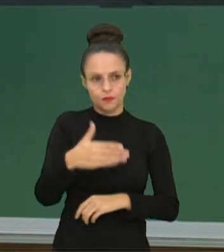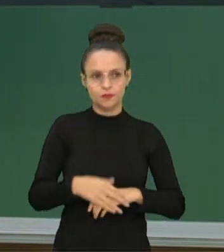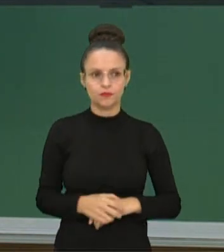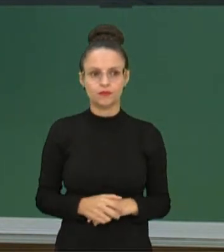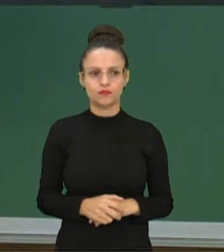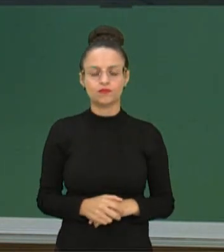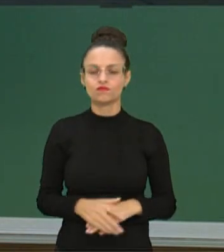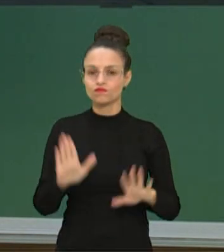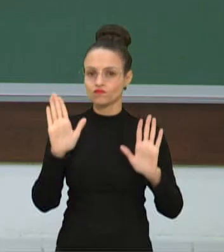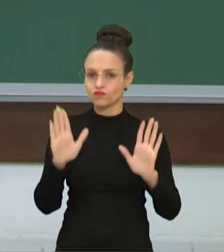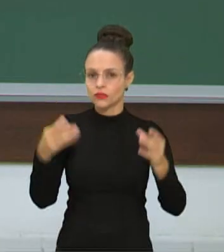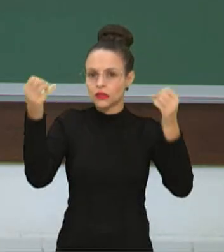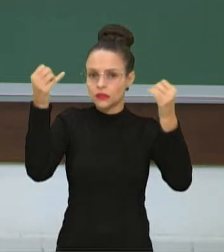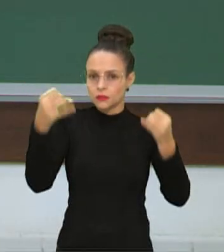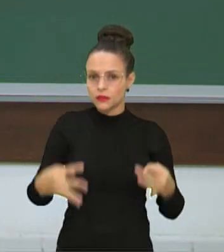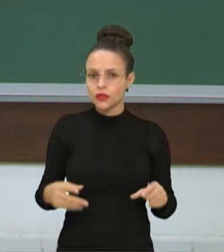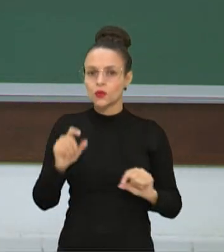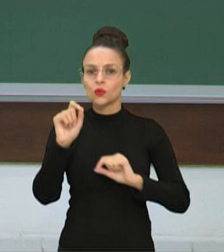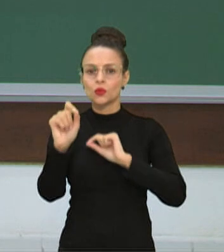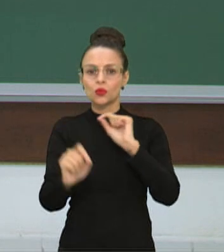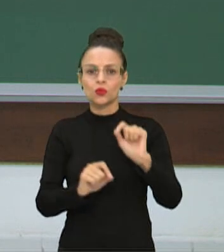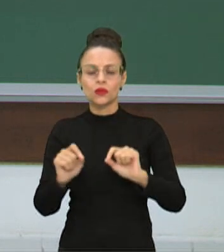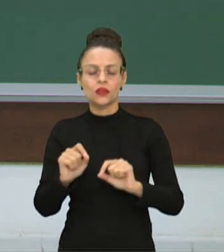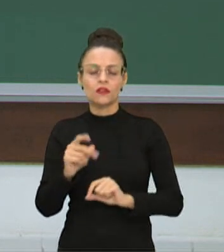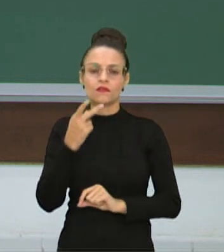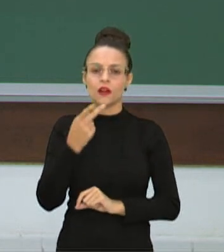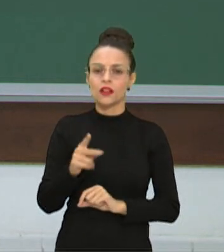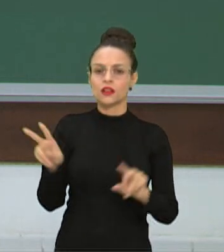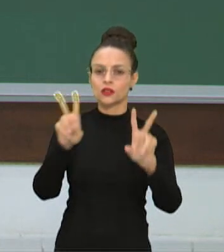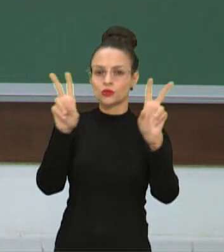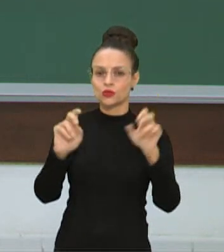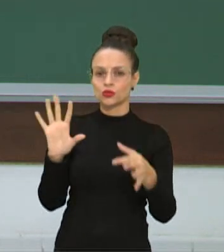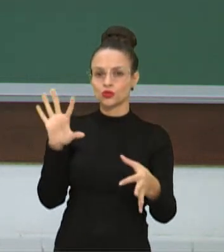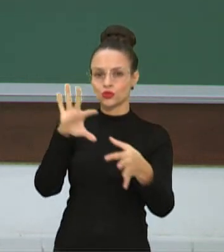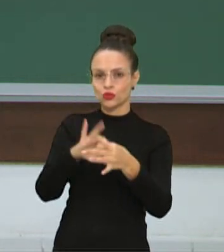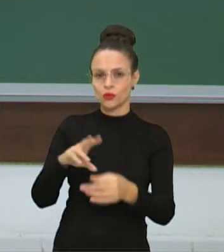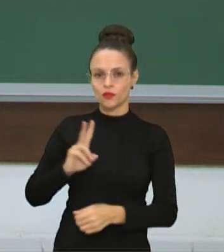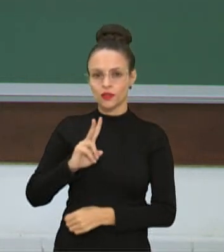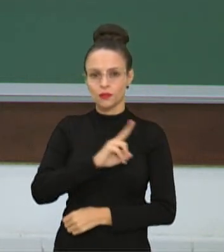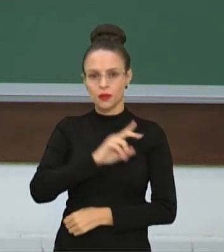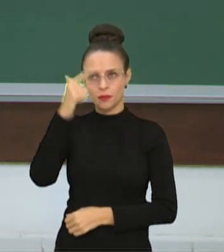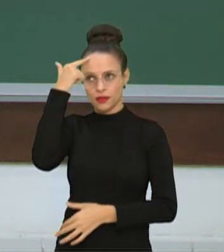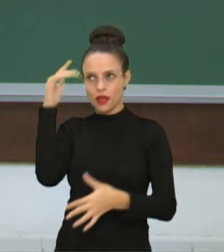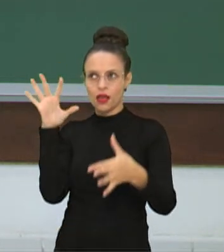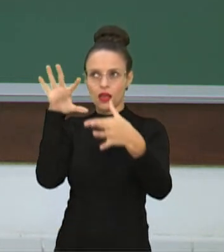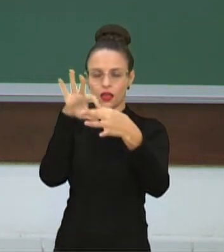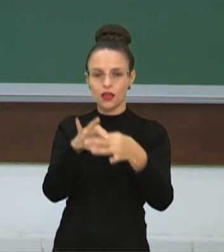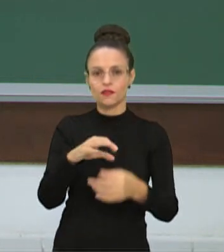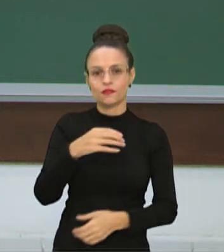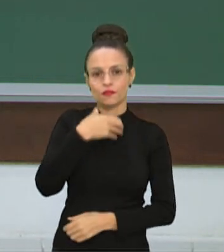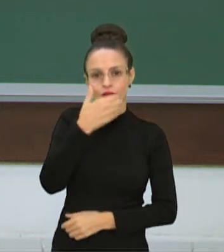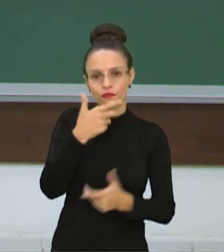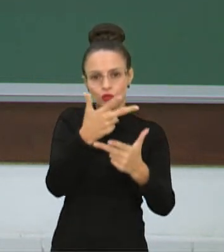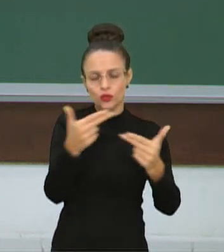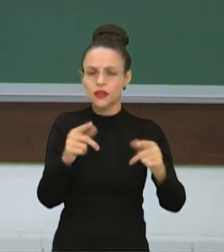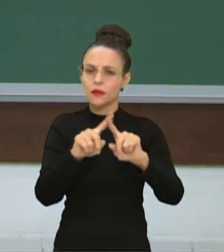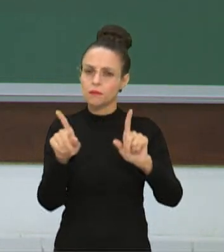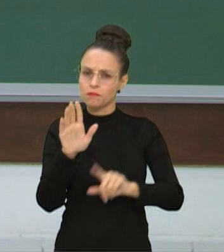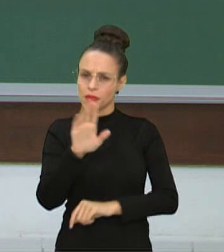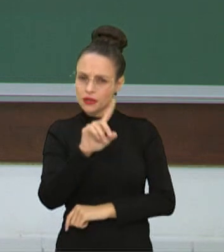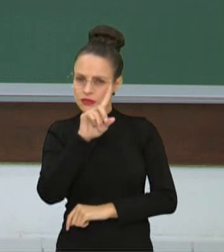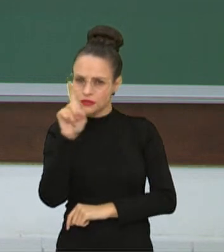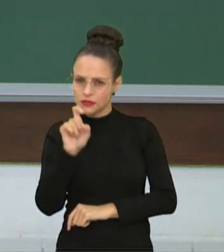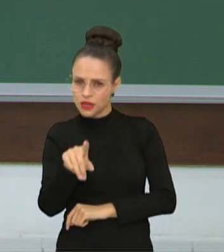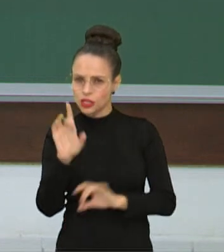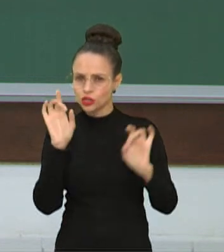Eu falei já aqui, né, que quando a gente fala em vitamina, muitas pessoas associam a frutas. Mas será que é só em